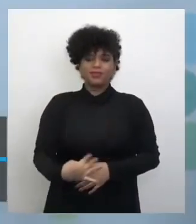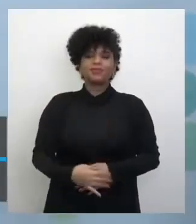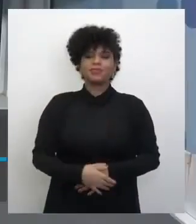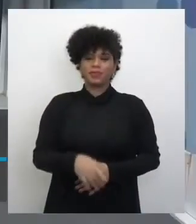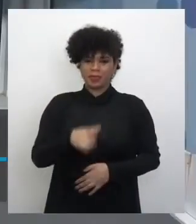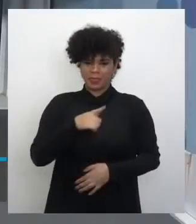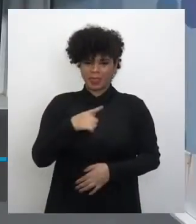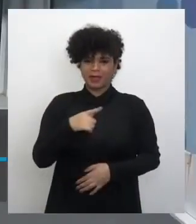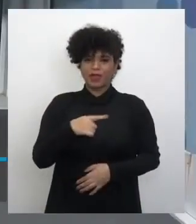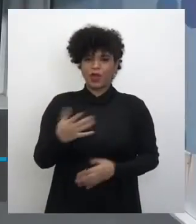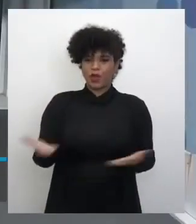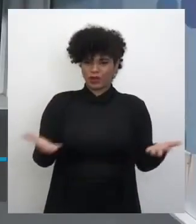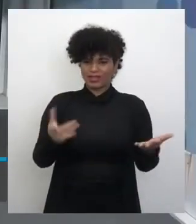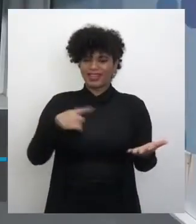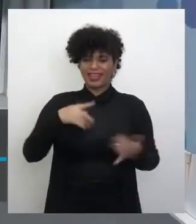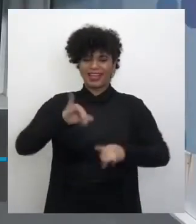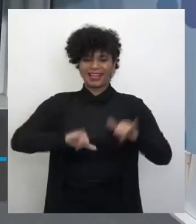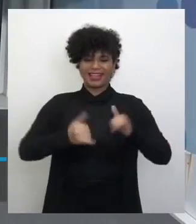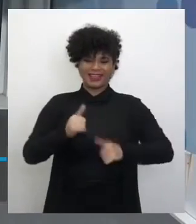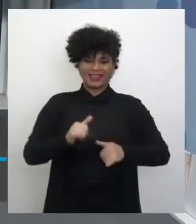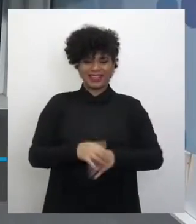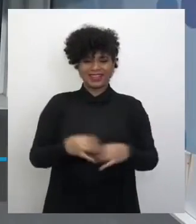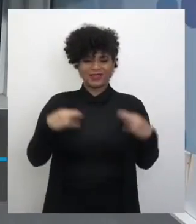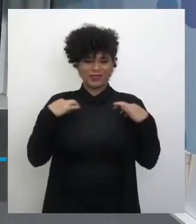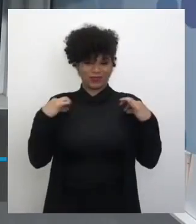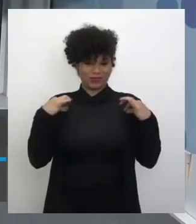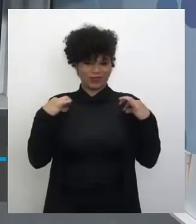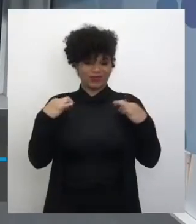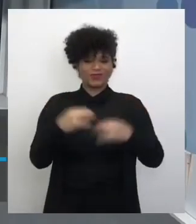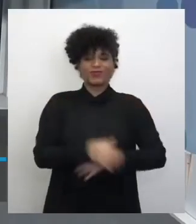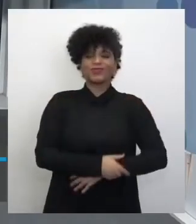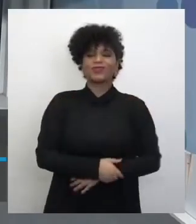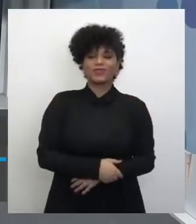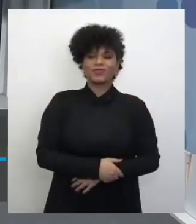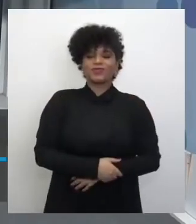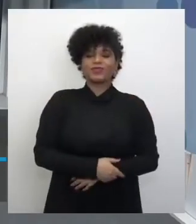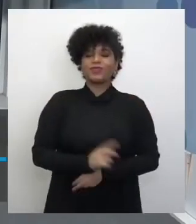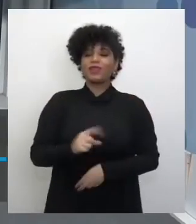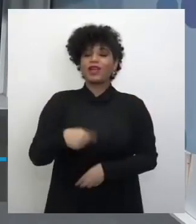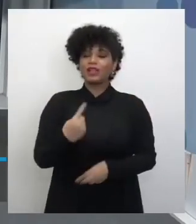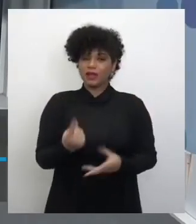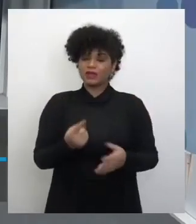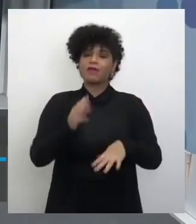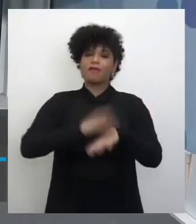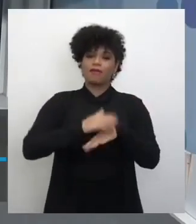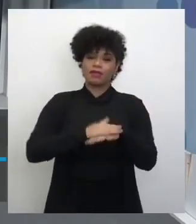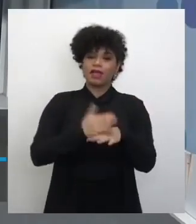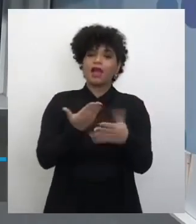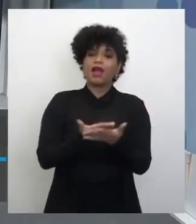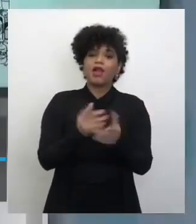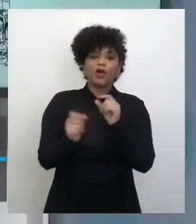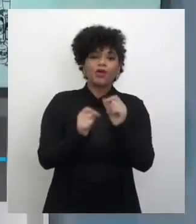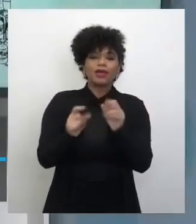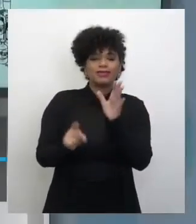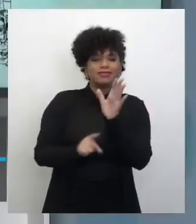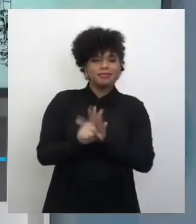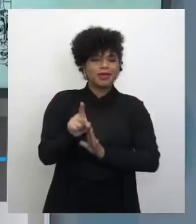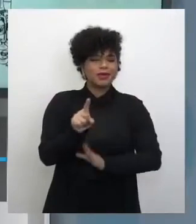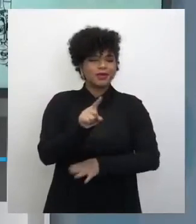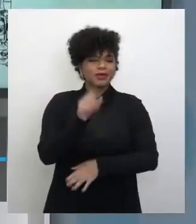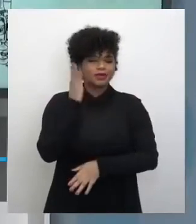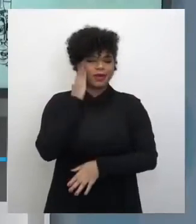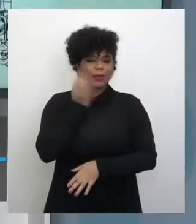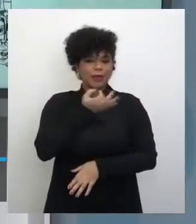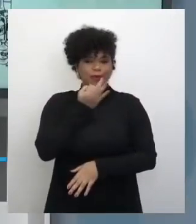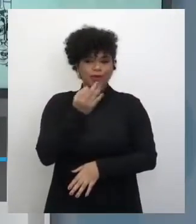toda atomística hoje. Gente, como a gente faz nas todas as aulas, tem um levantamento inicial para saber